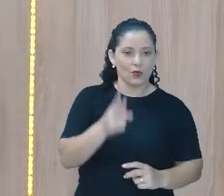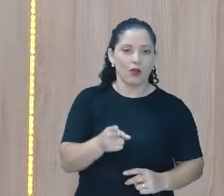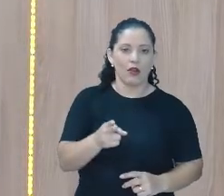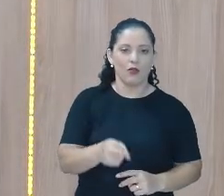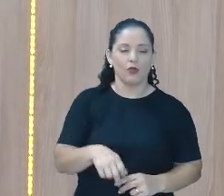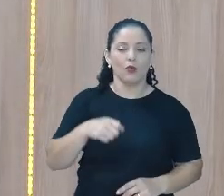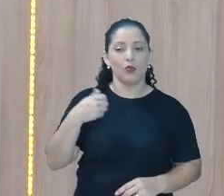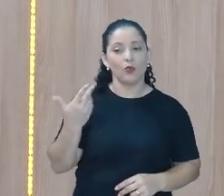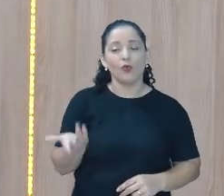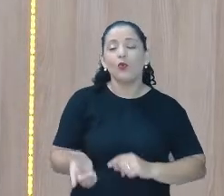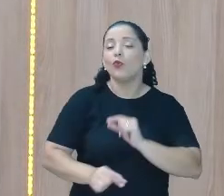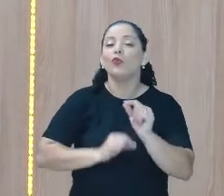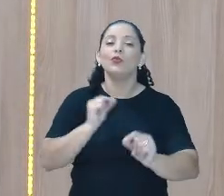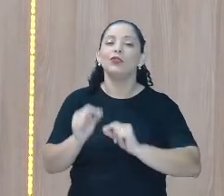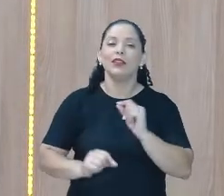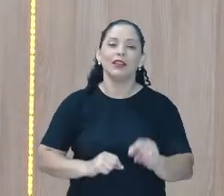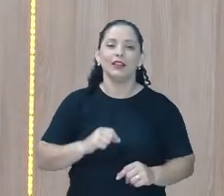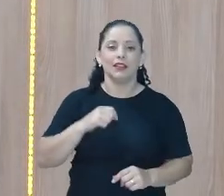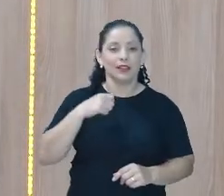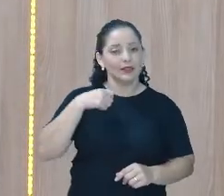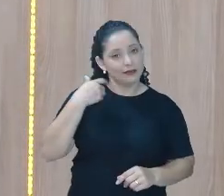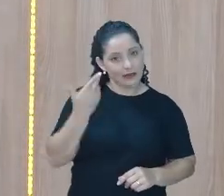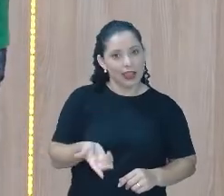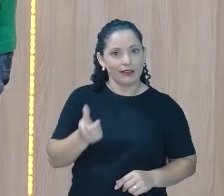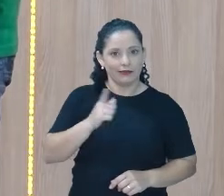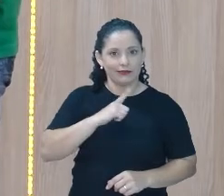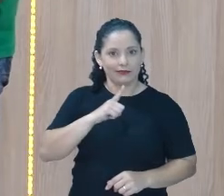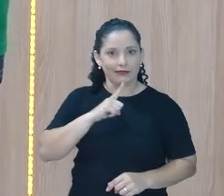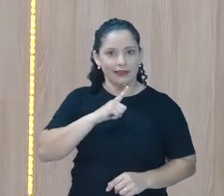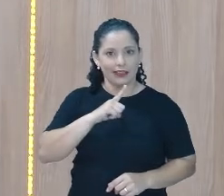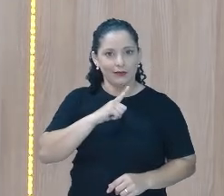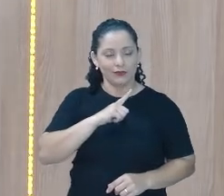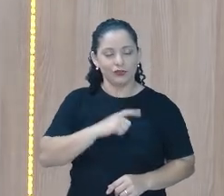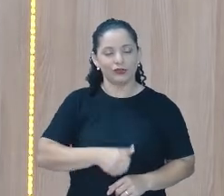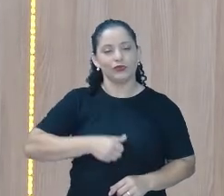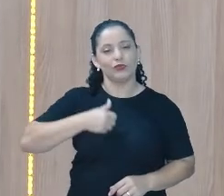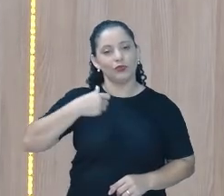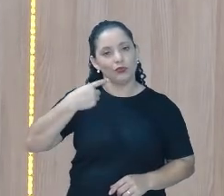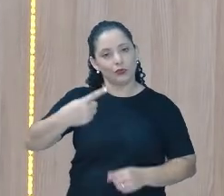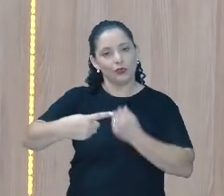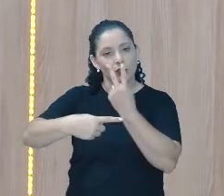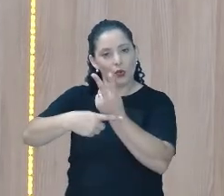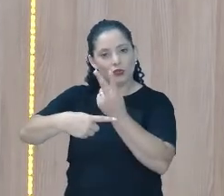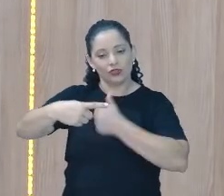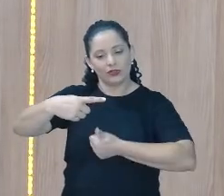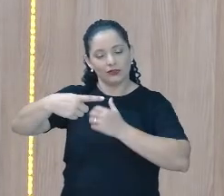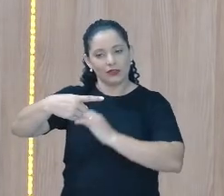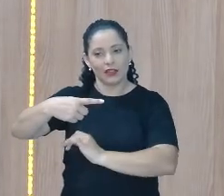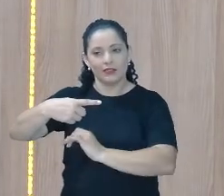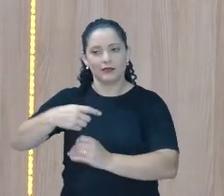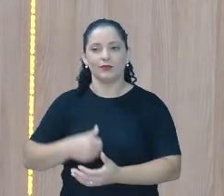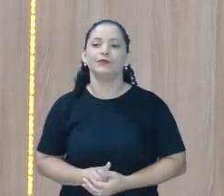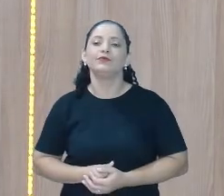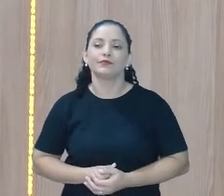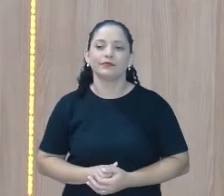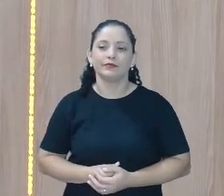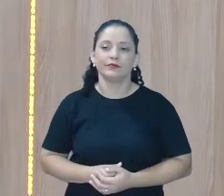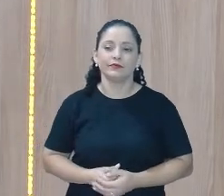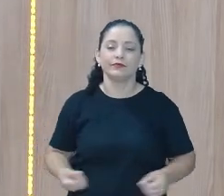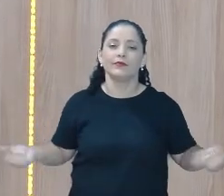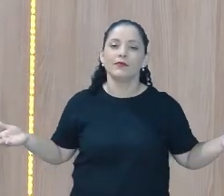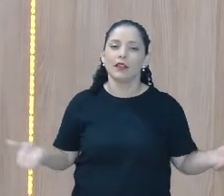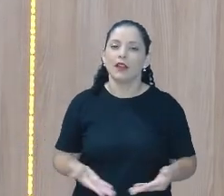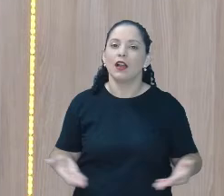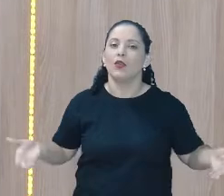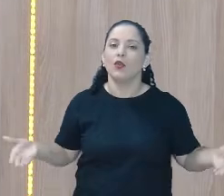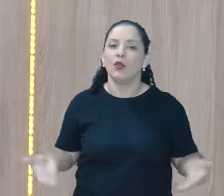a 2/10. Como é que eu fiz essa transformação? Observa aqui, ó. Eu tenho 1/5 e aqui embaixo eu